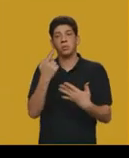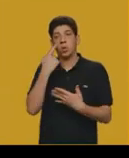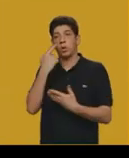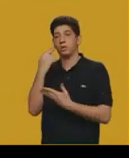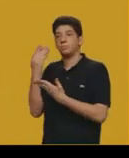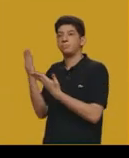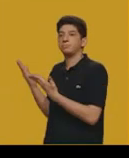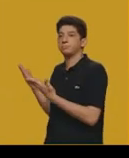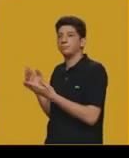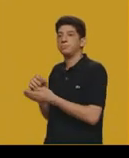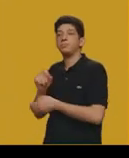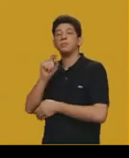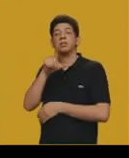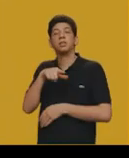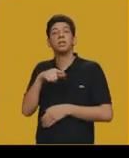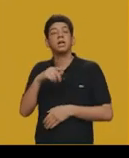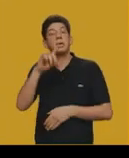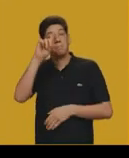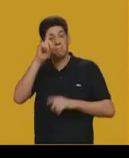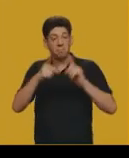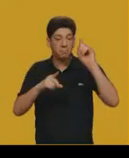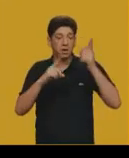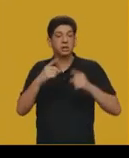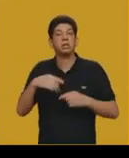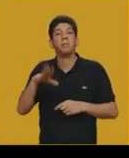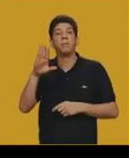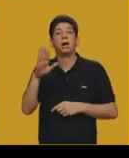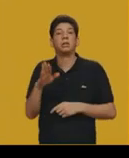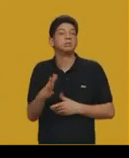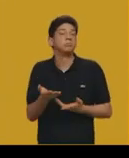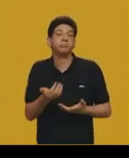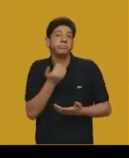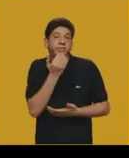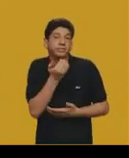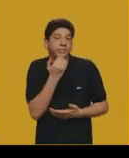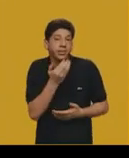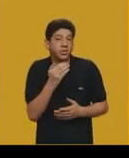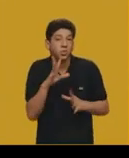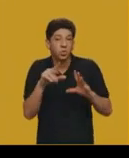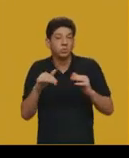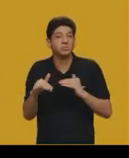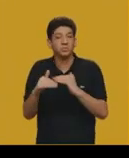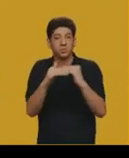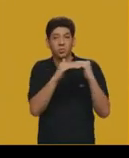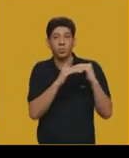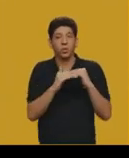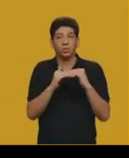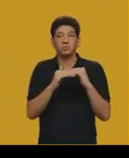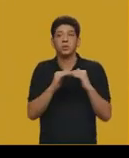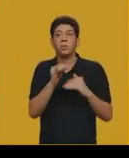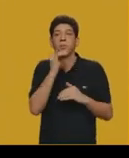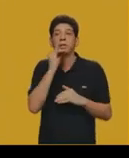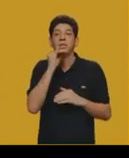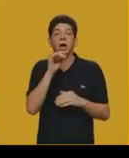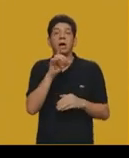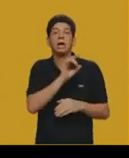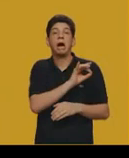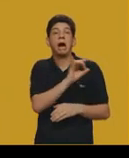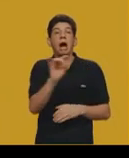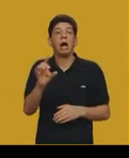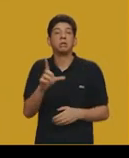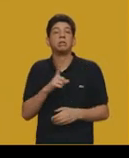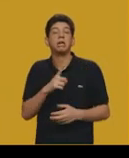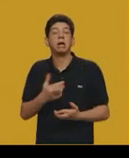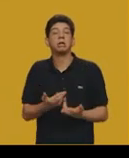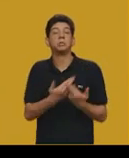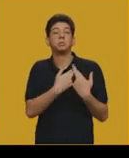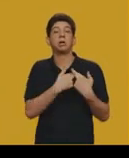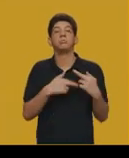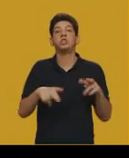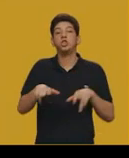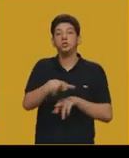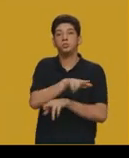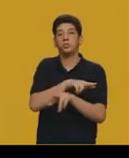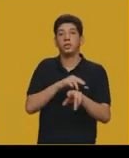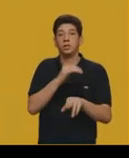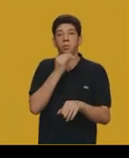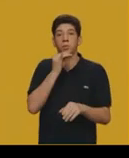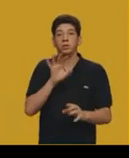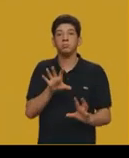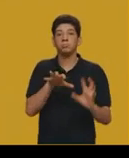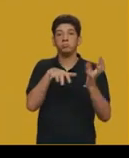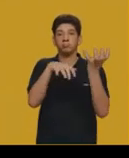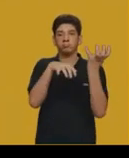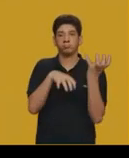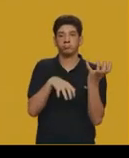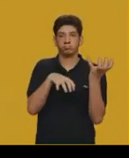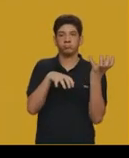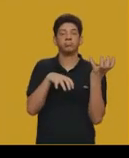mais? Ninguém, e cada um tem a função. Por exemplo, tem funções que é a função do Legislativo. Por exemplo, o Congresso Nacional, que é formado pela Câmara